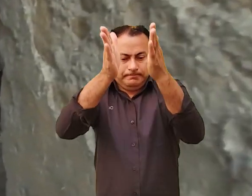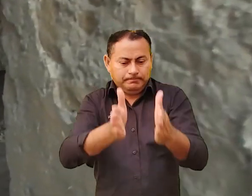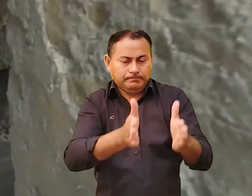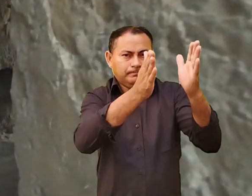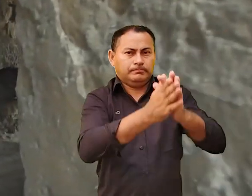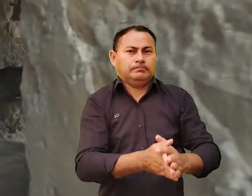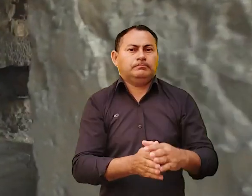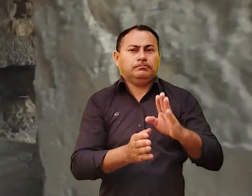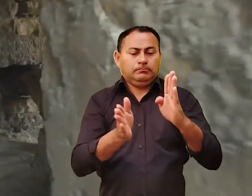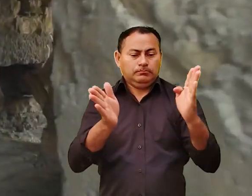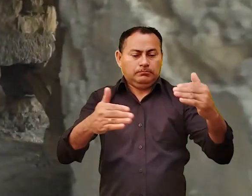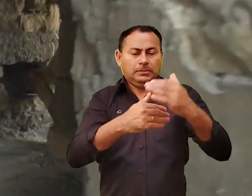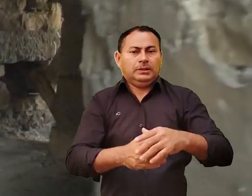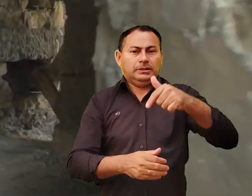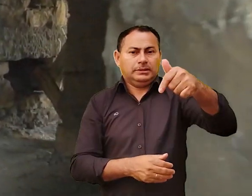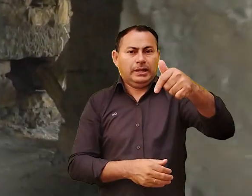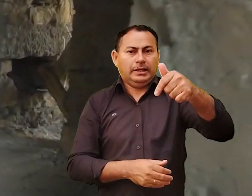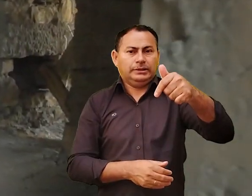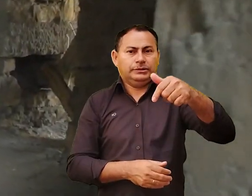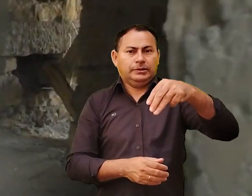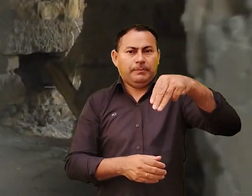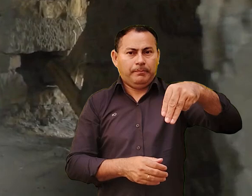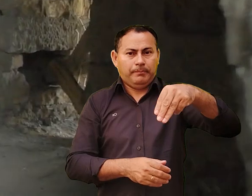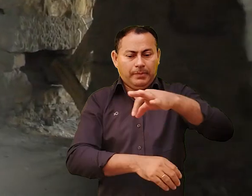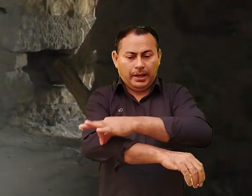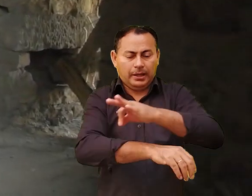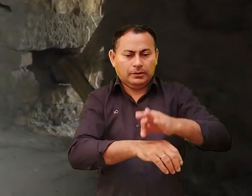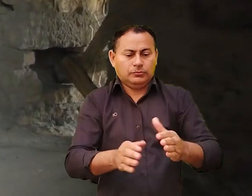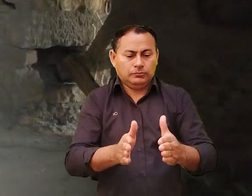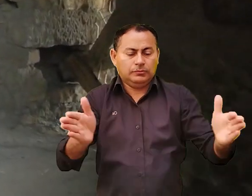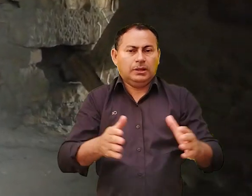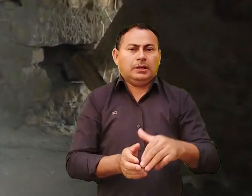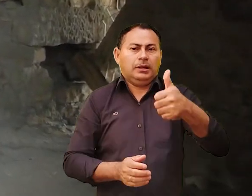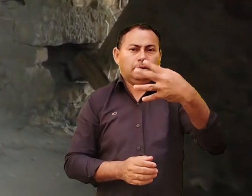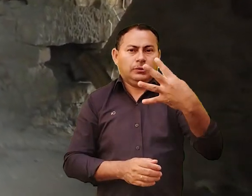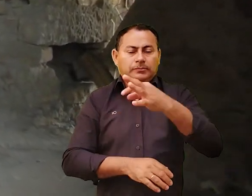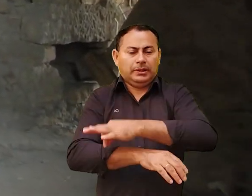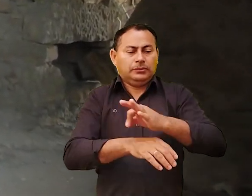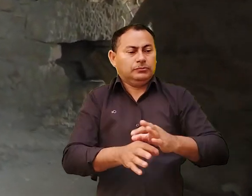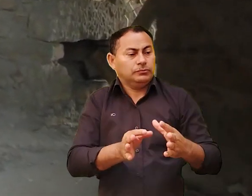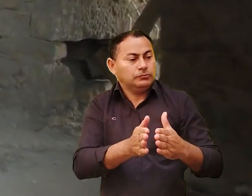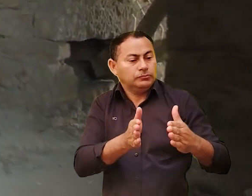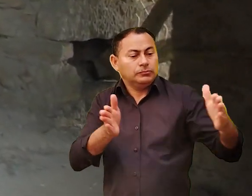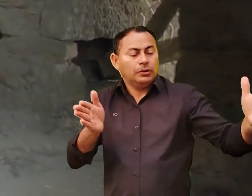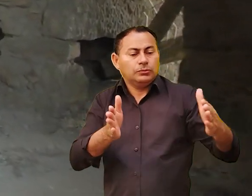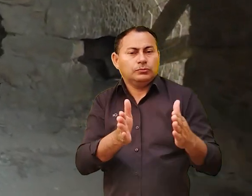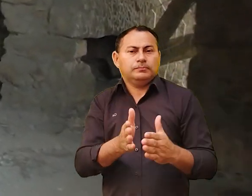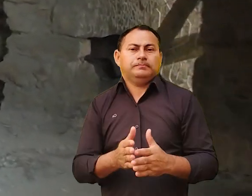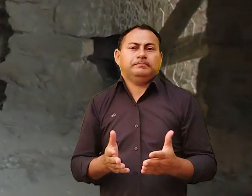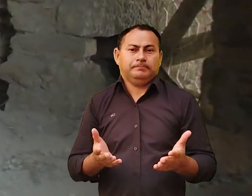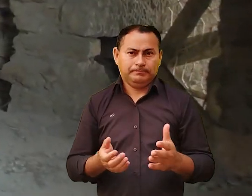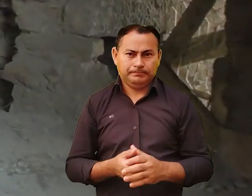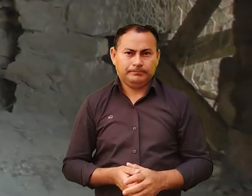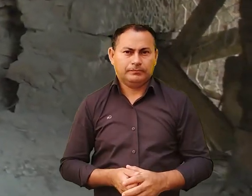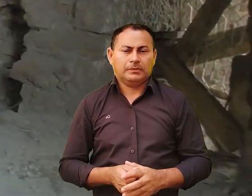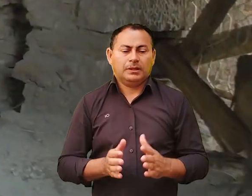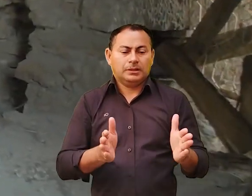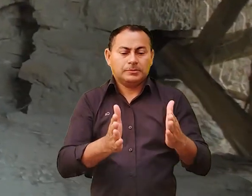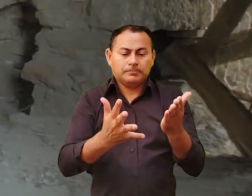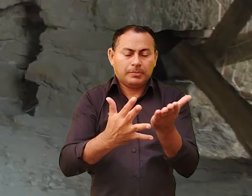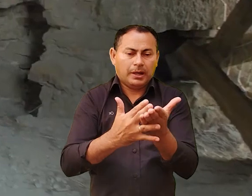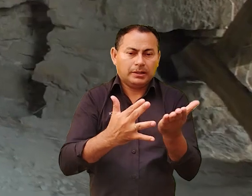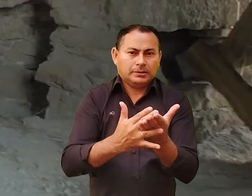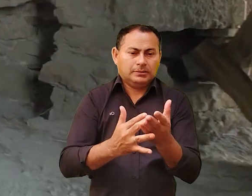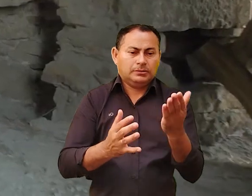de blocos de até 7 metros de espessura a 14 metros e meio de distância um do outro. Esse